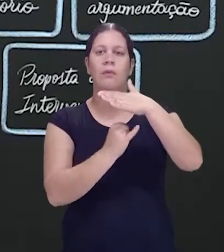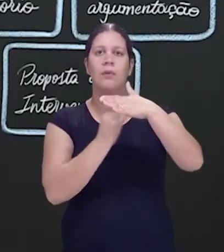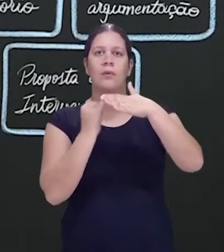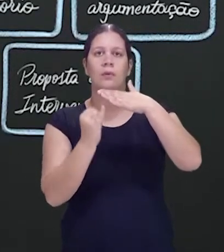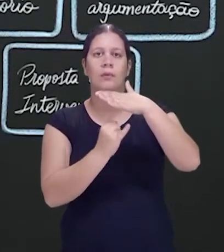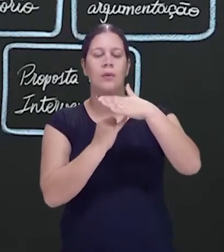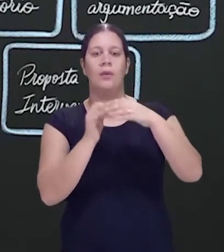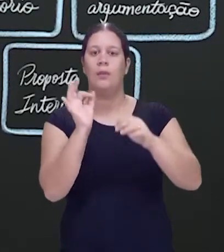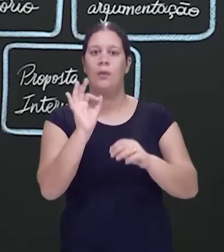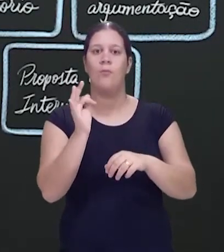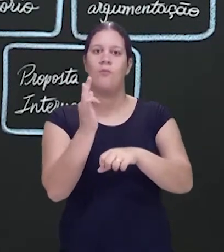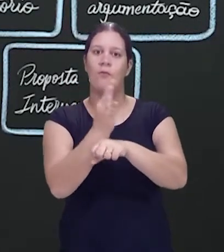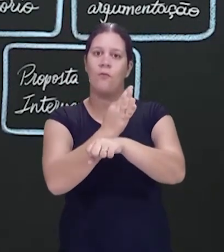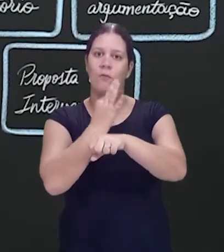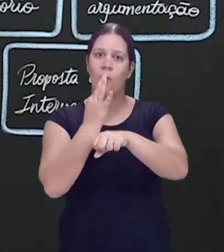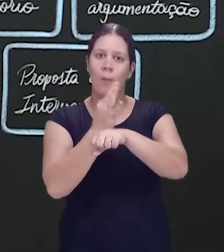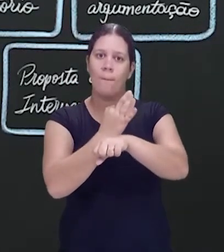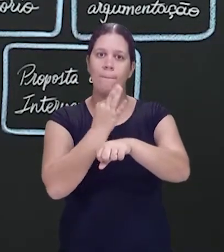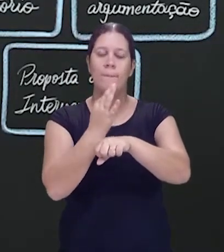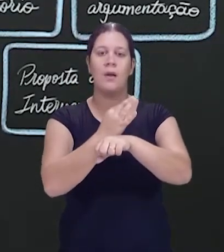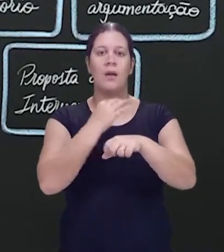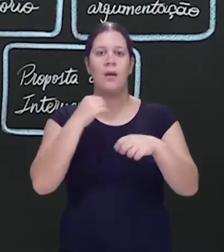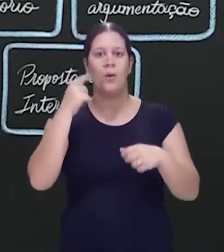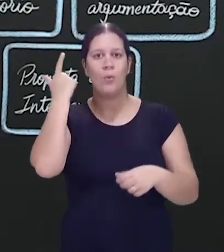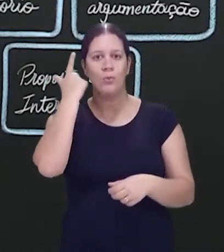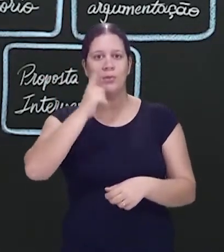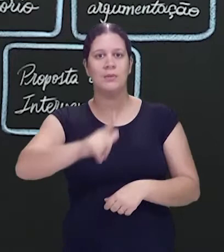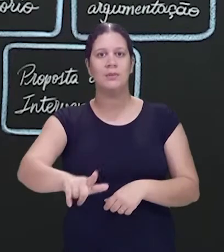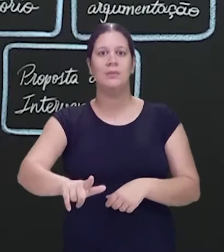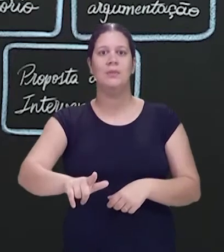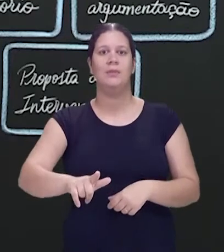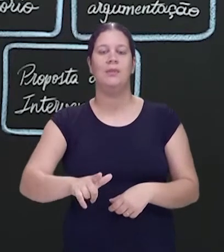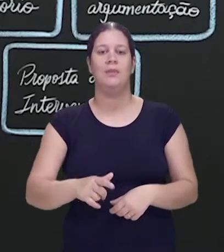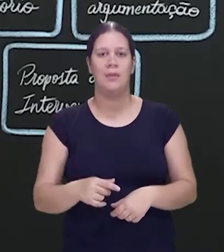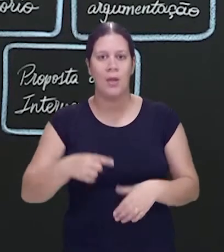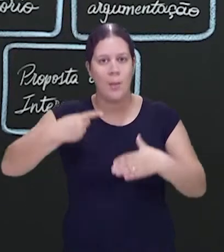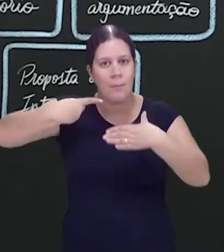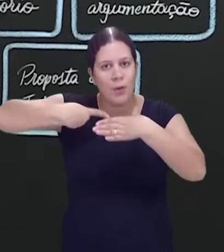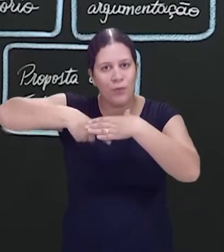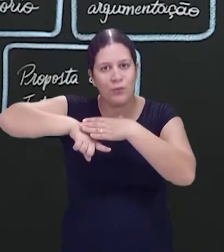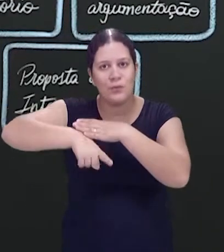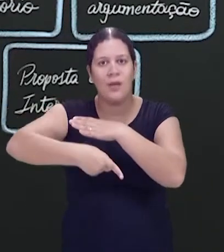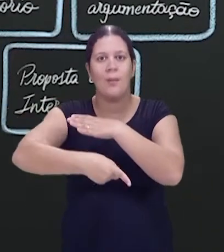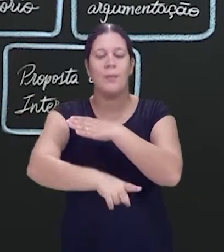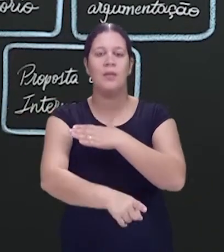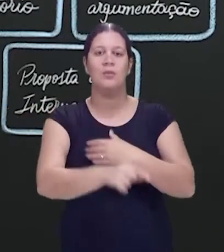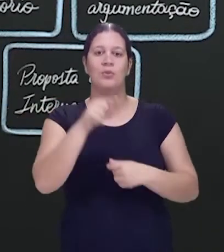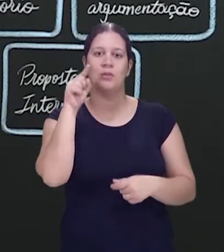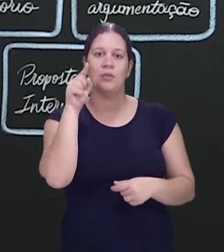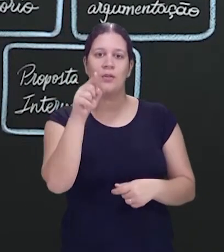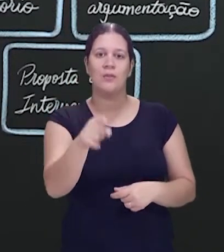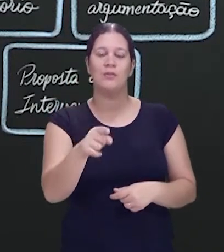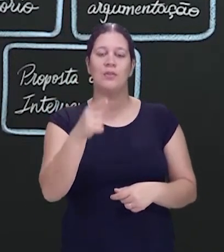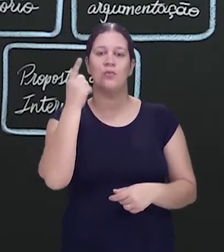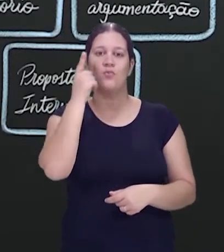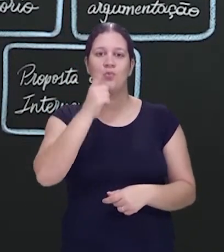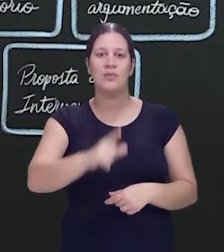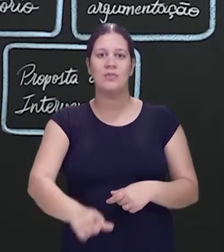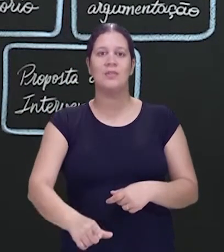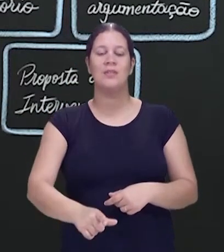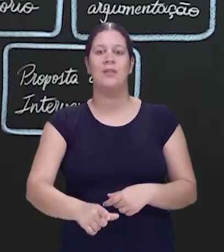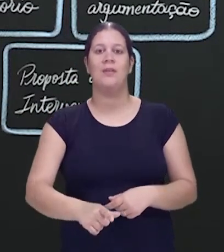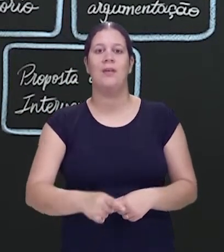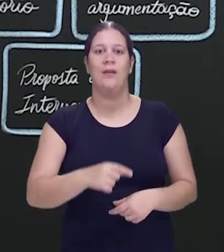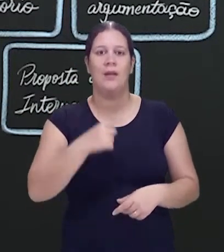pouca informatividade, ou seja, do senso comum, e que você vá para o aprofundamento, que você consiga discutir a